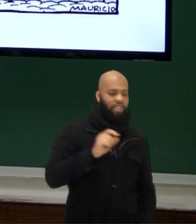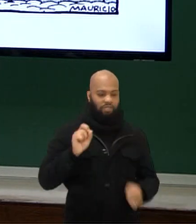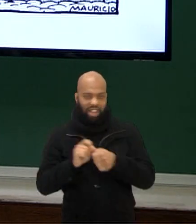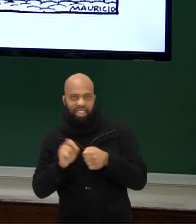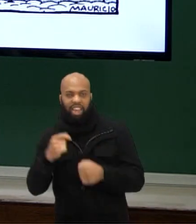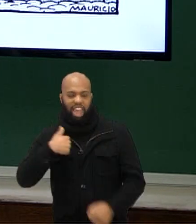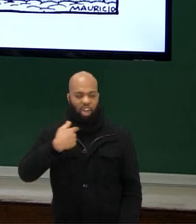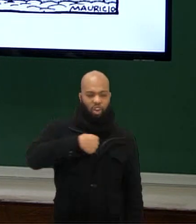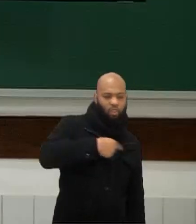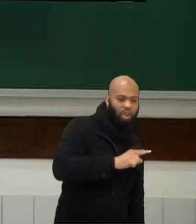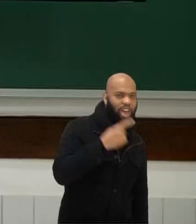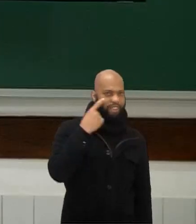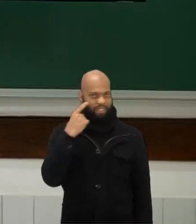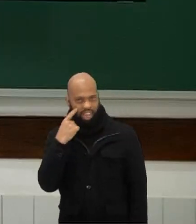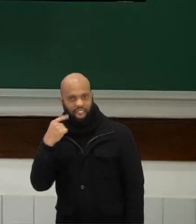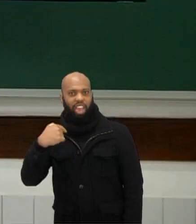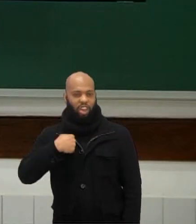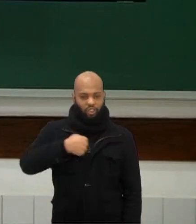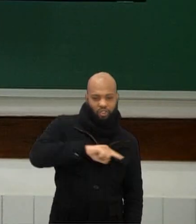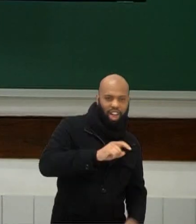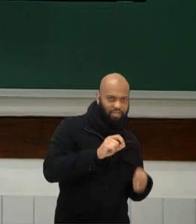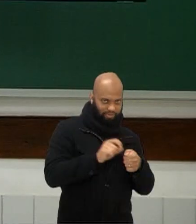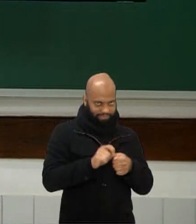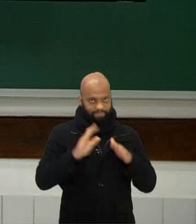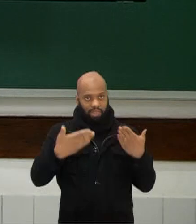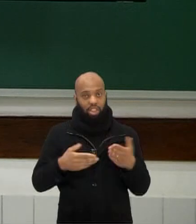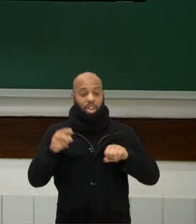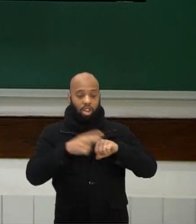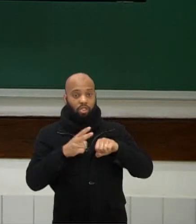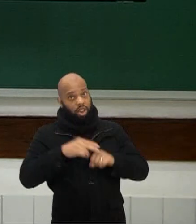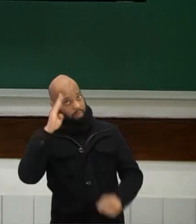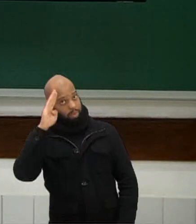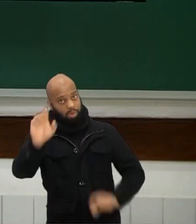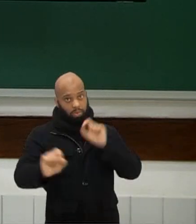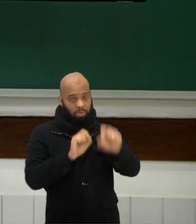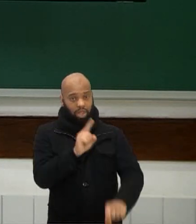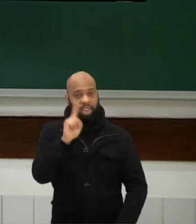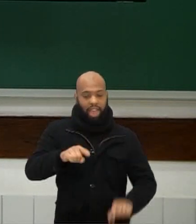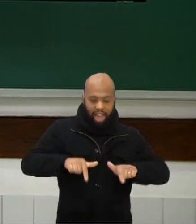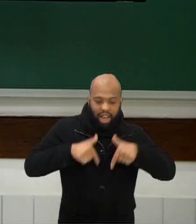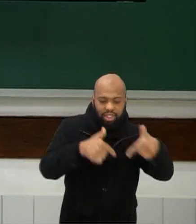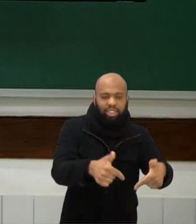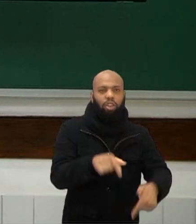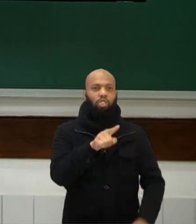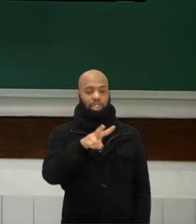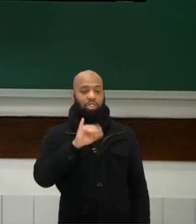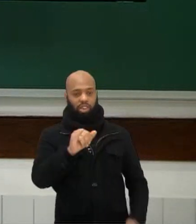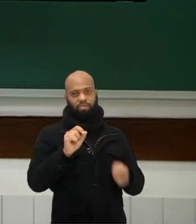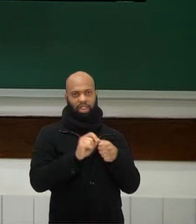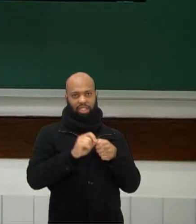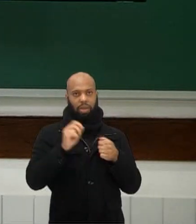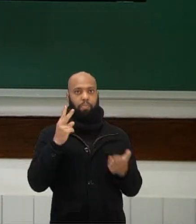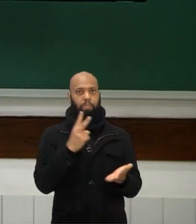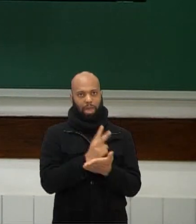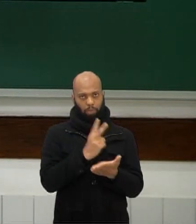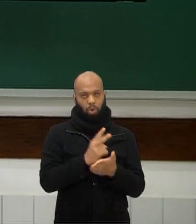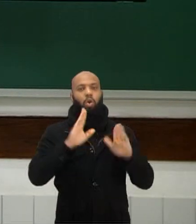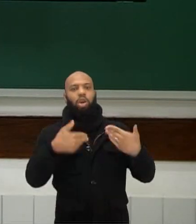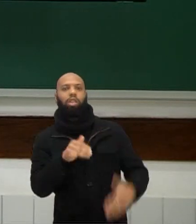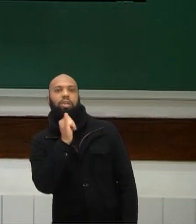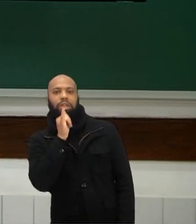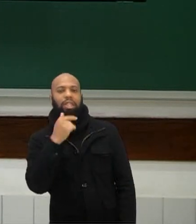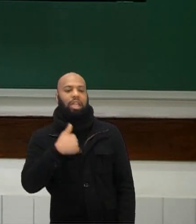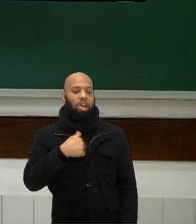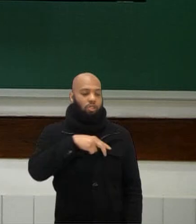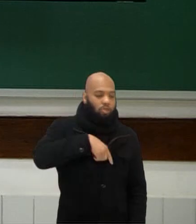com ideia de futuro. Qual é o verbo principal? O verbo principal é aquela ação que você vai fazer. Então, por exemplo,